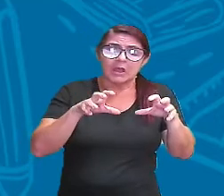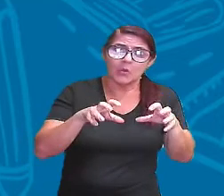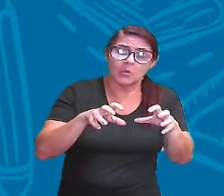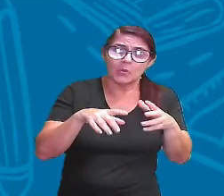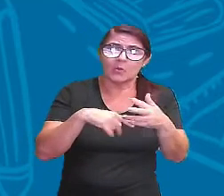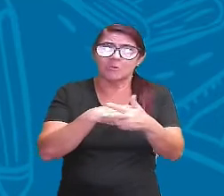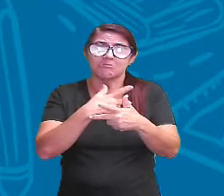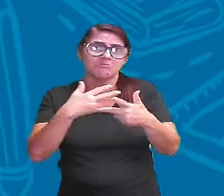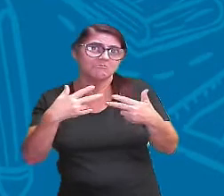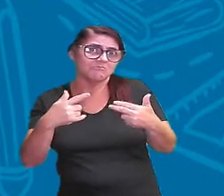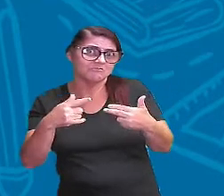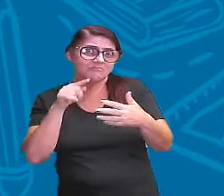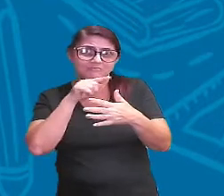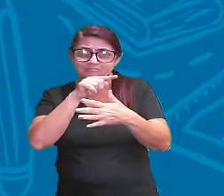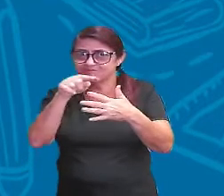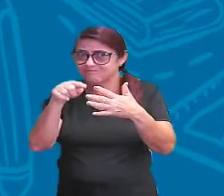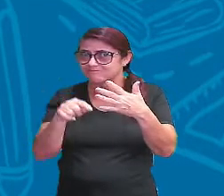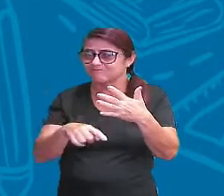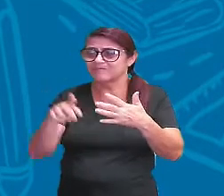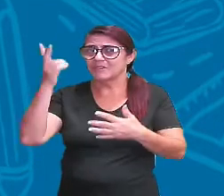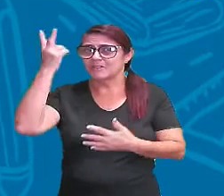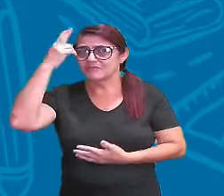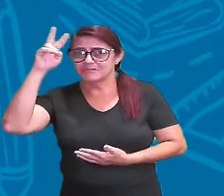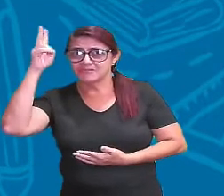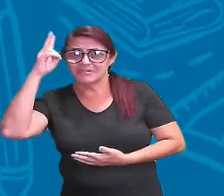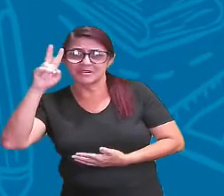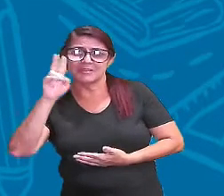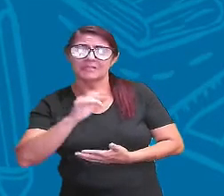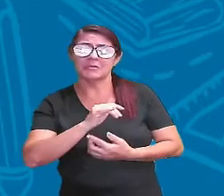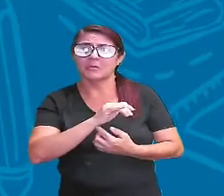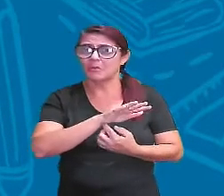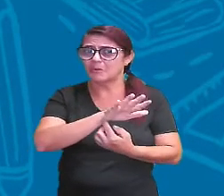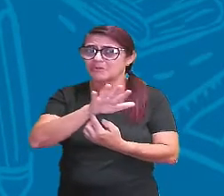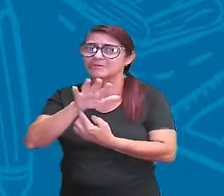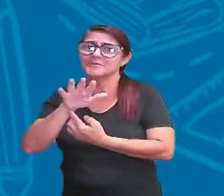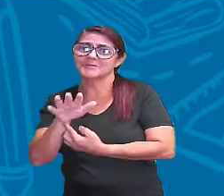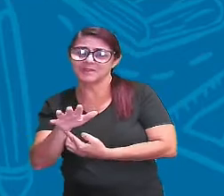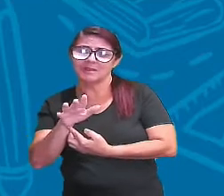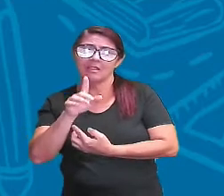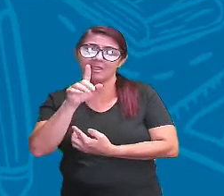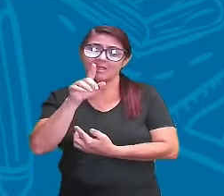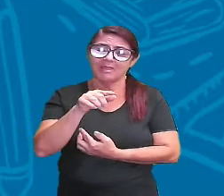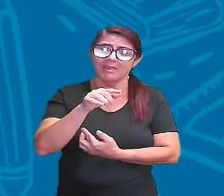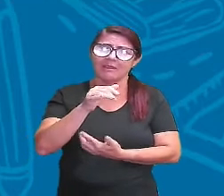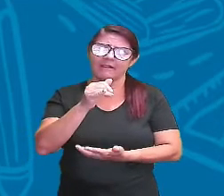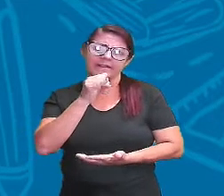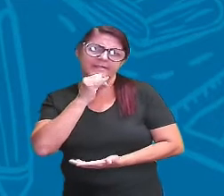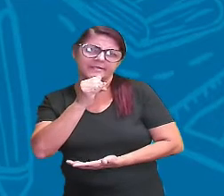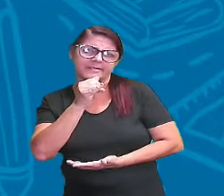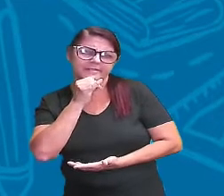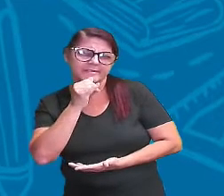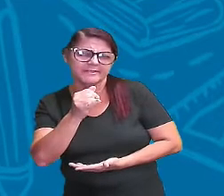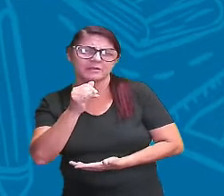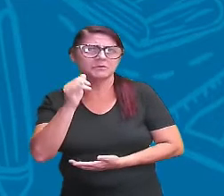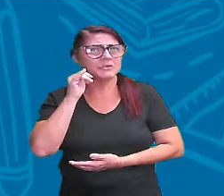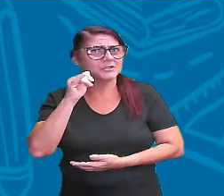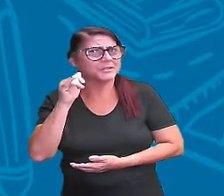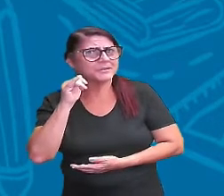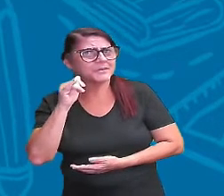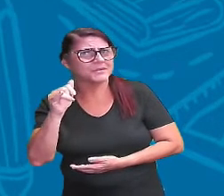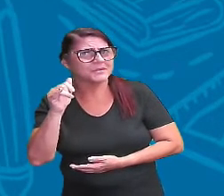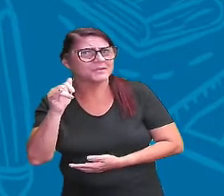aí, gente, todas essas historinhas que eu estou falando para vocês são realmente exemplos de